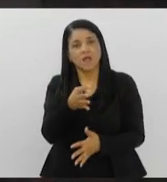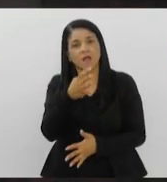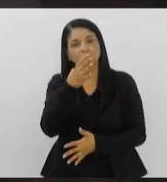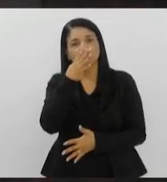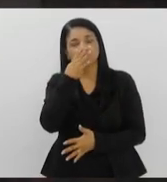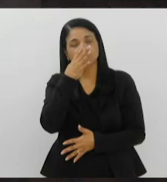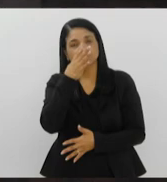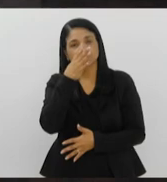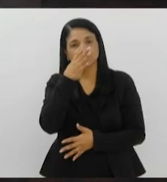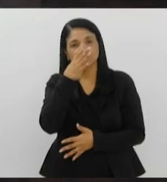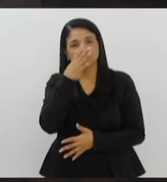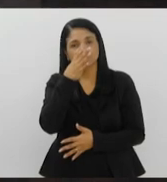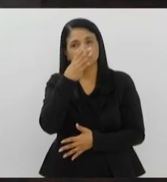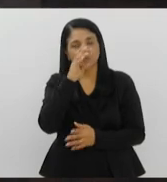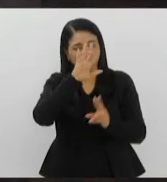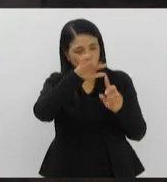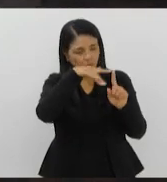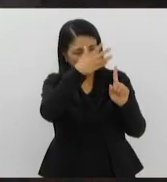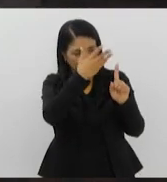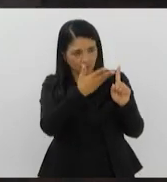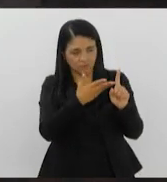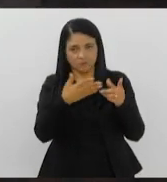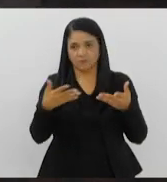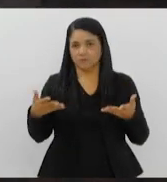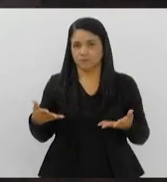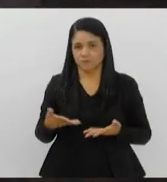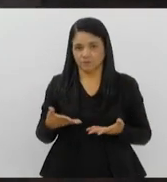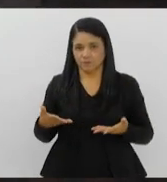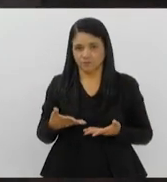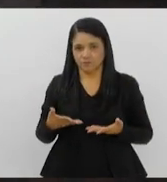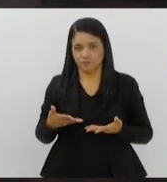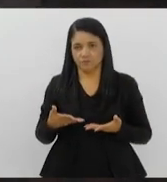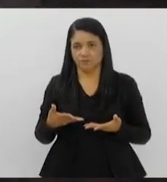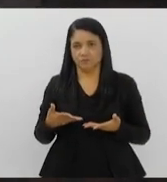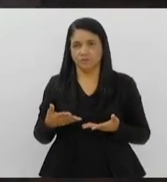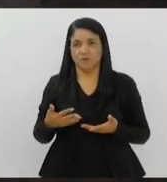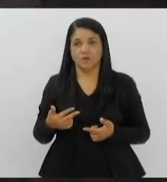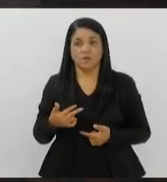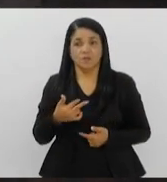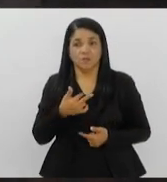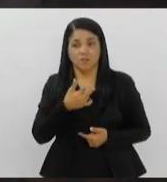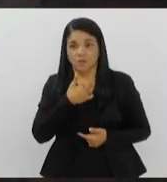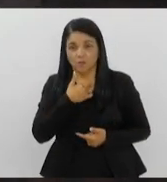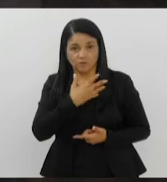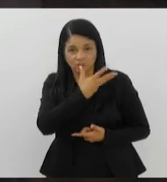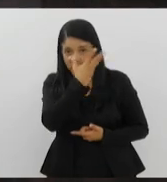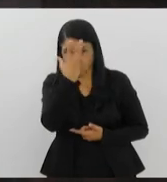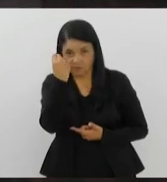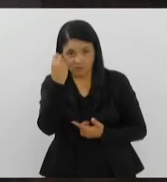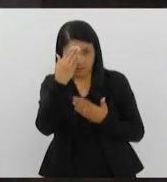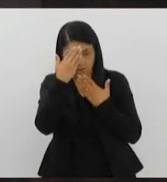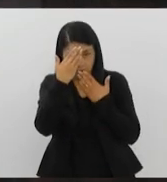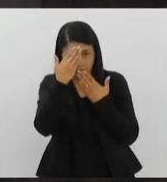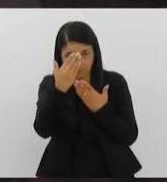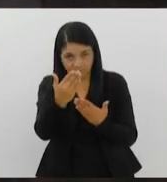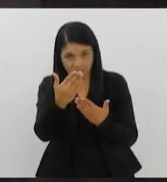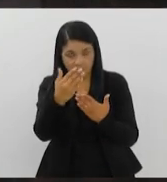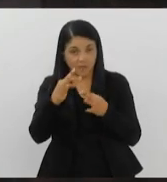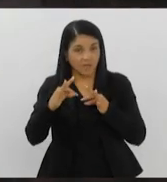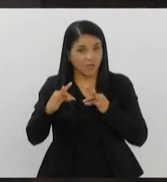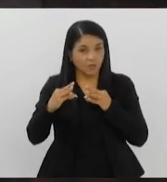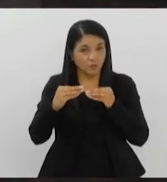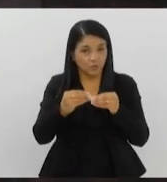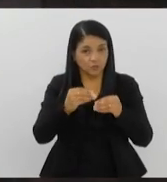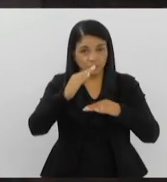admiração pelo homenageado de hoje também não posso deixar de agradecer a todos